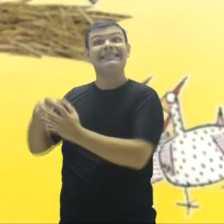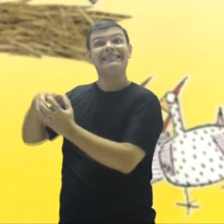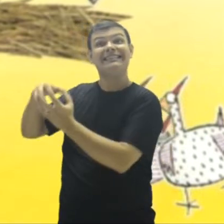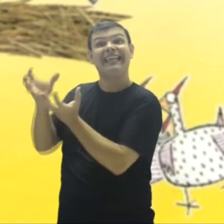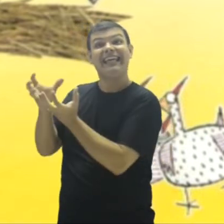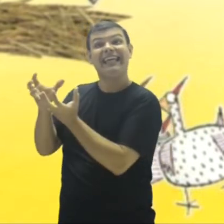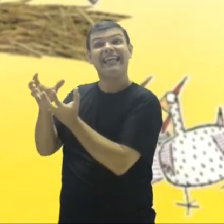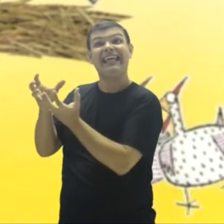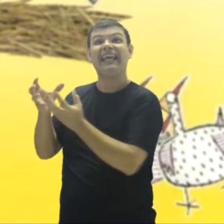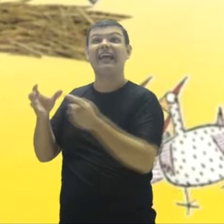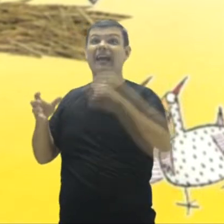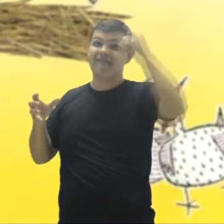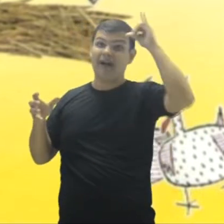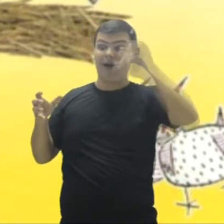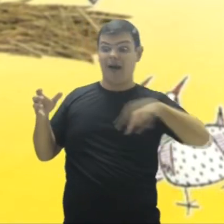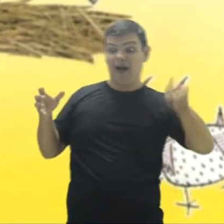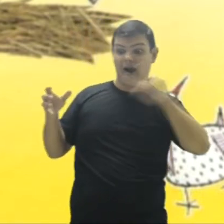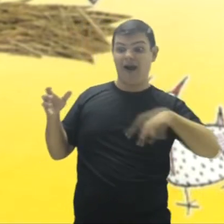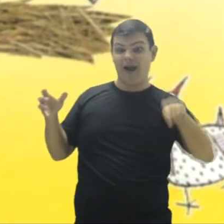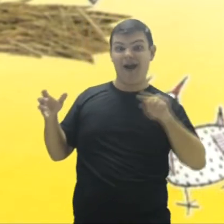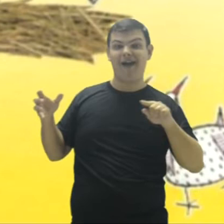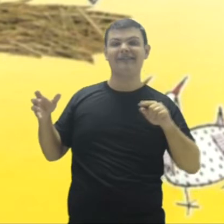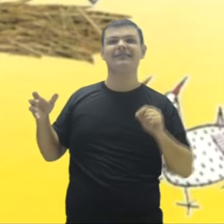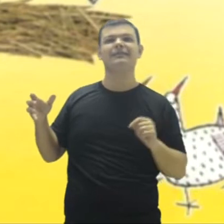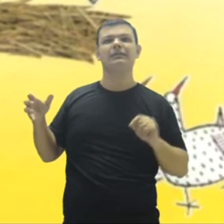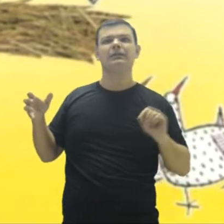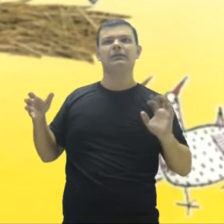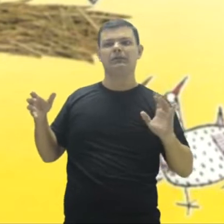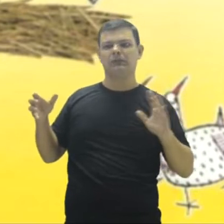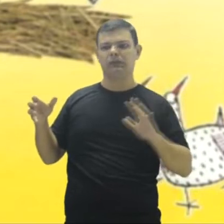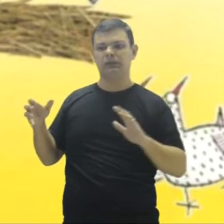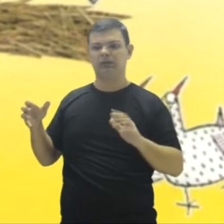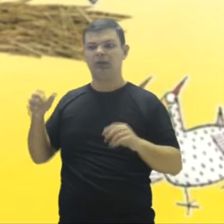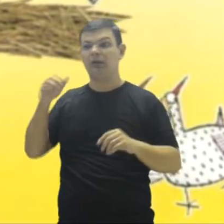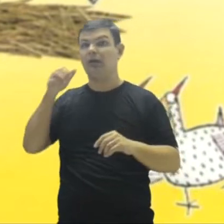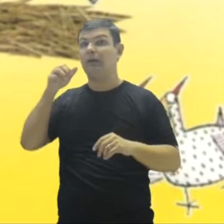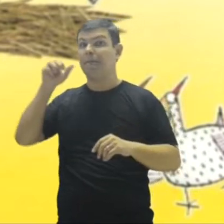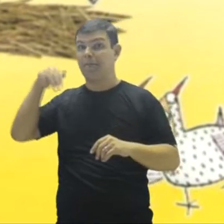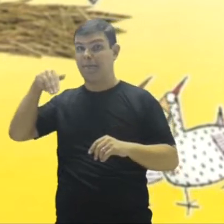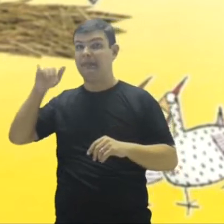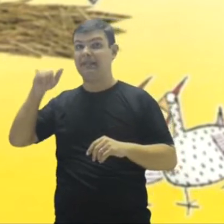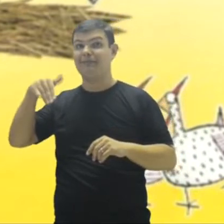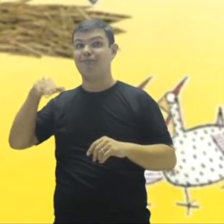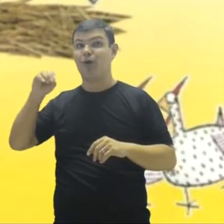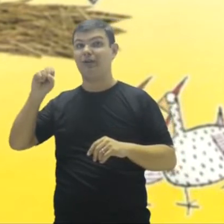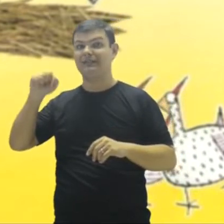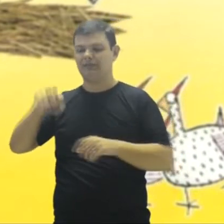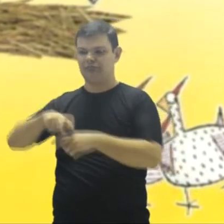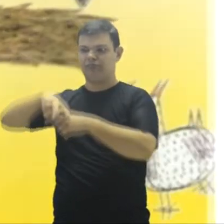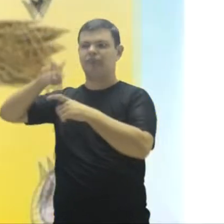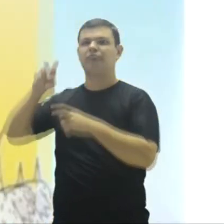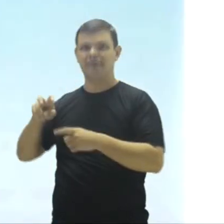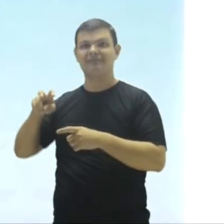Gritou uma das vacas. Quando Mimosa se levantou,